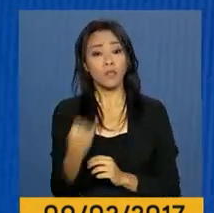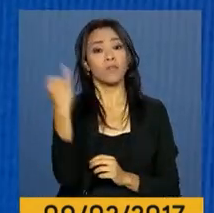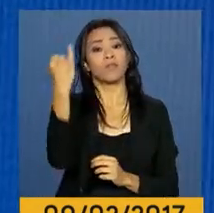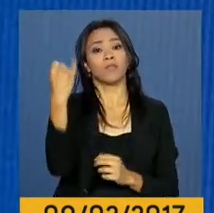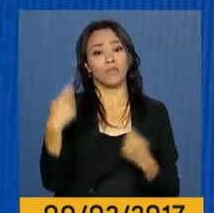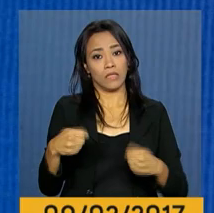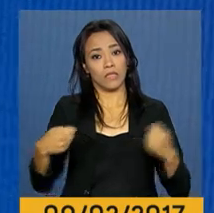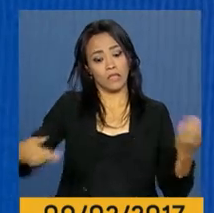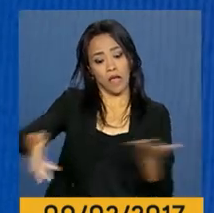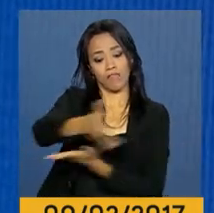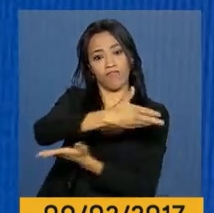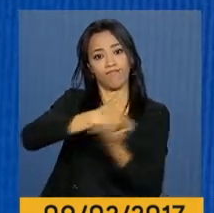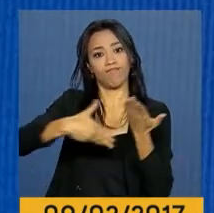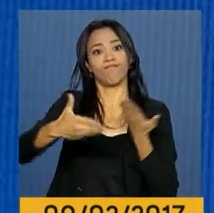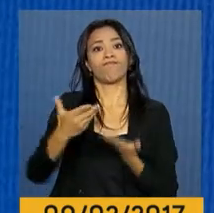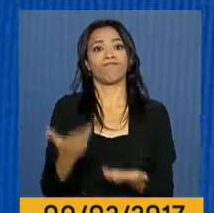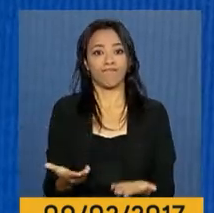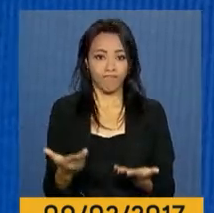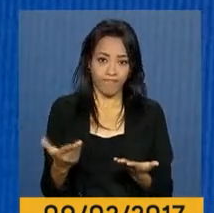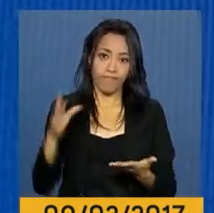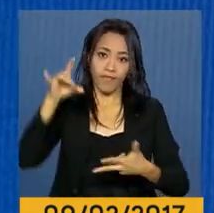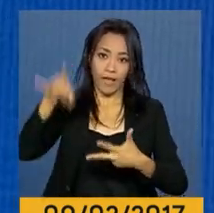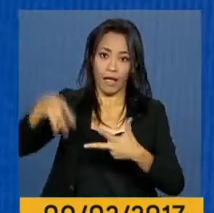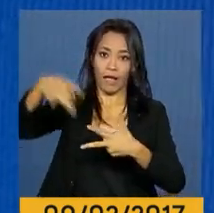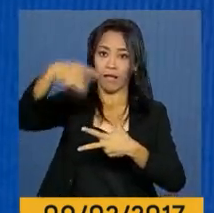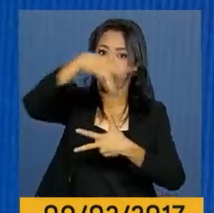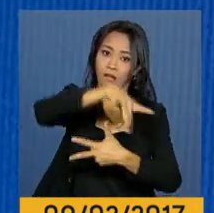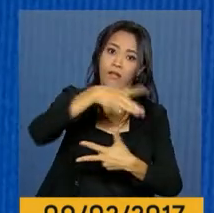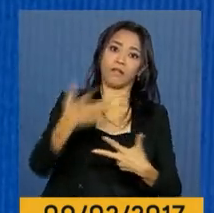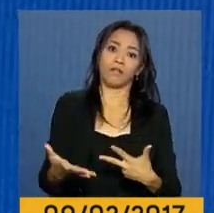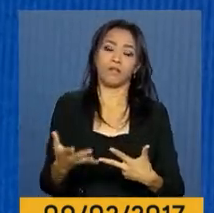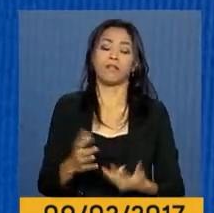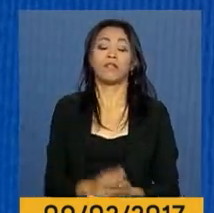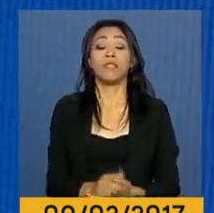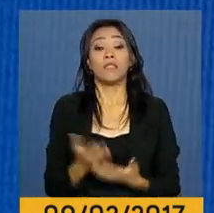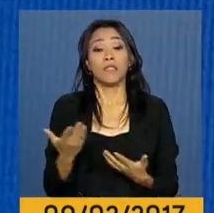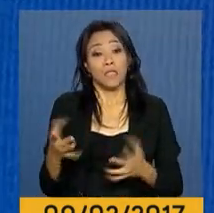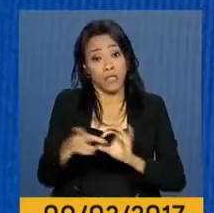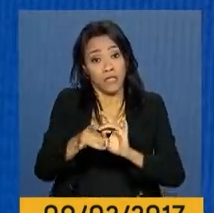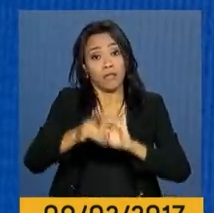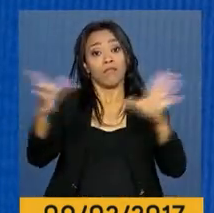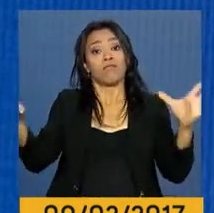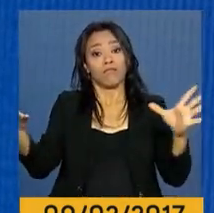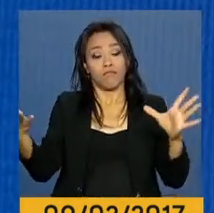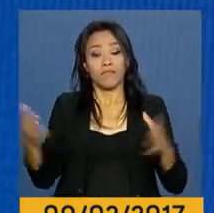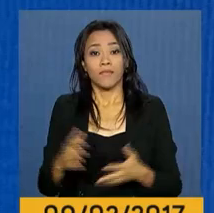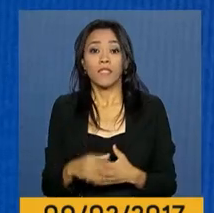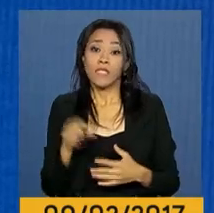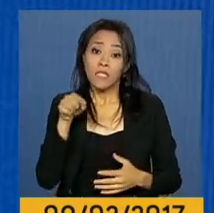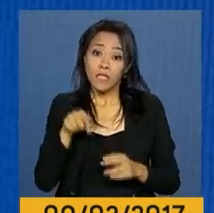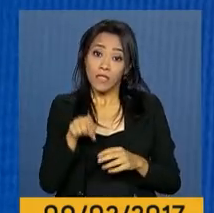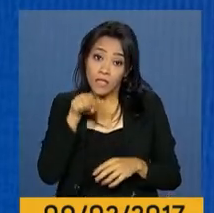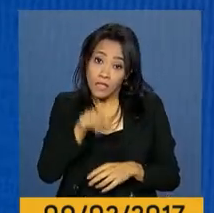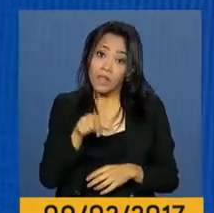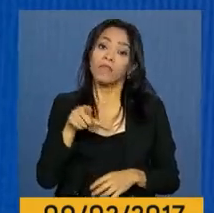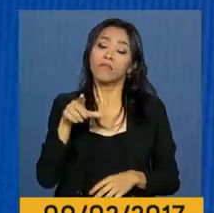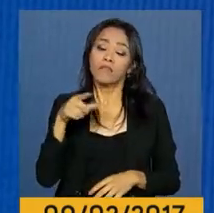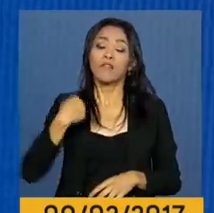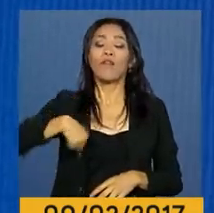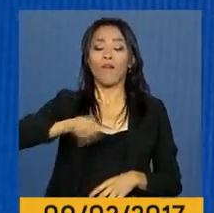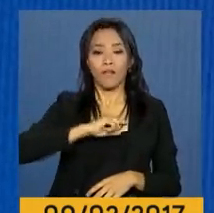uma distensão entre os poderes e isto nós temos eh graças a Deus